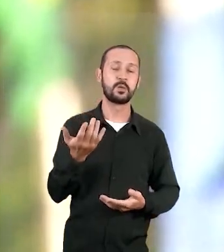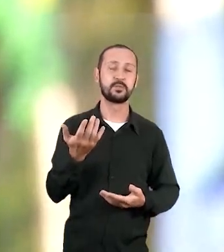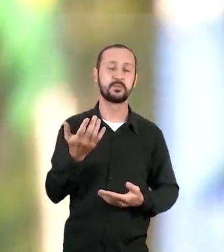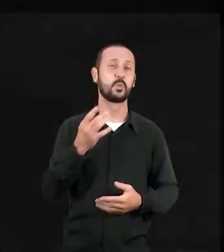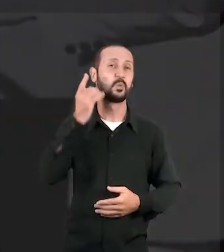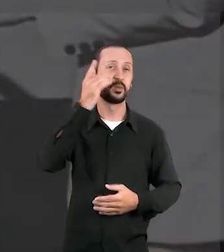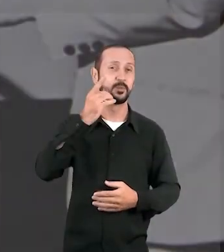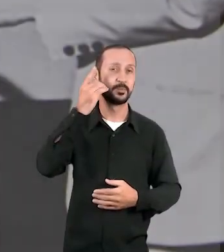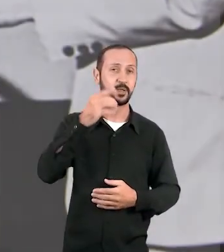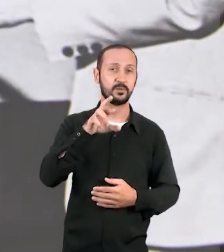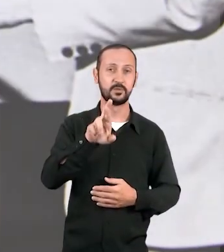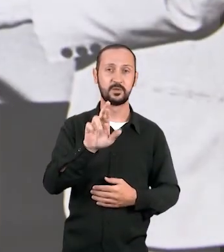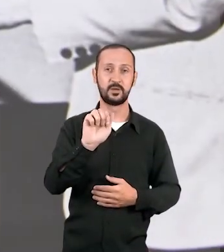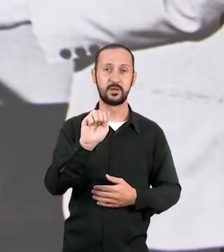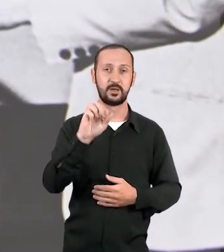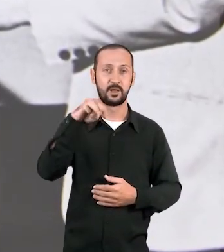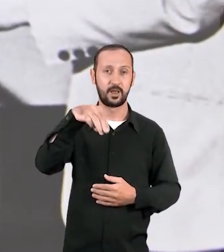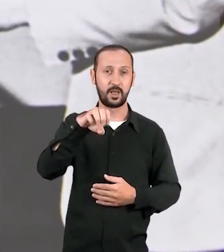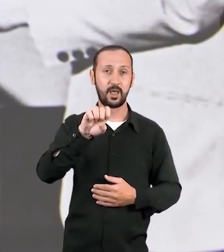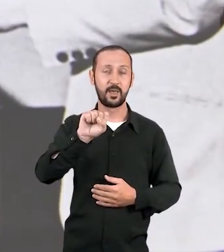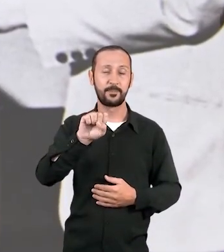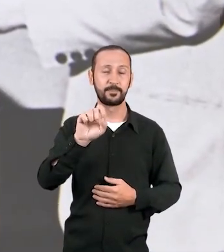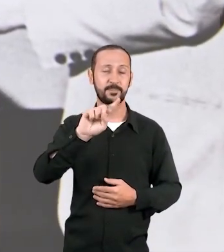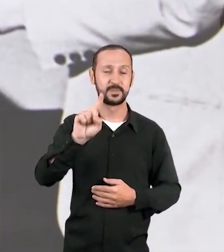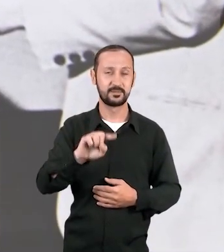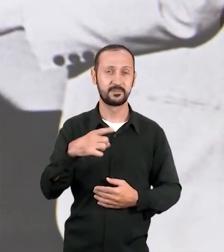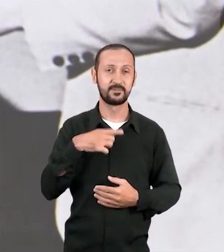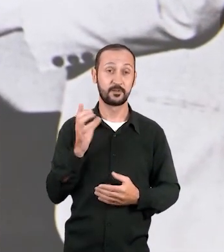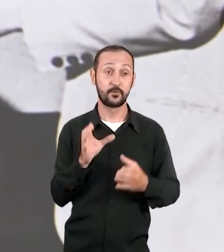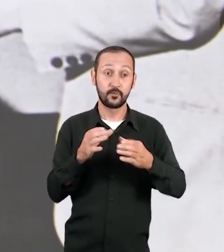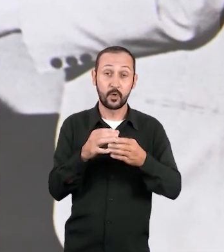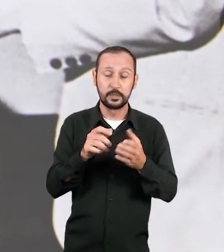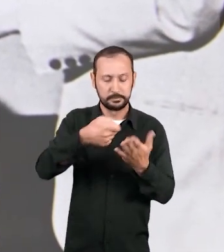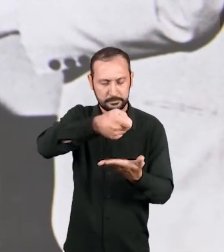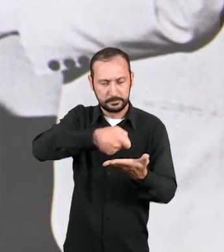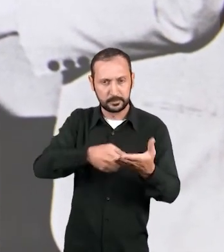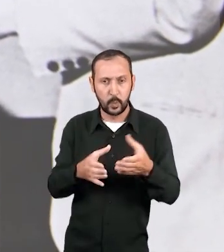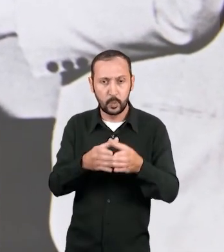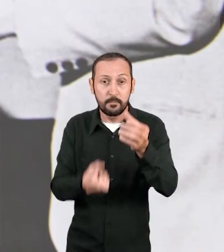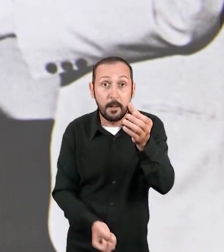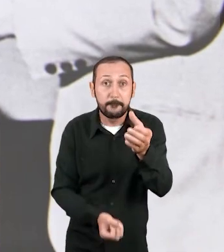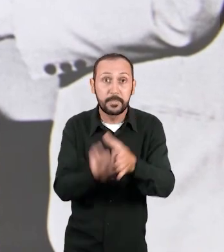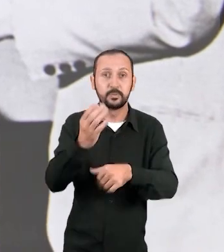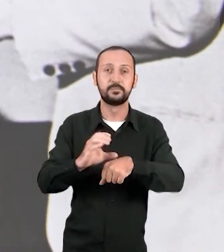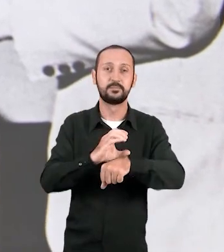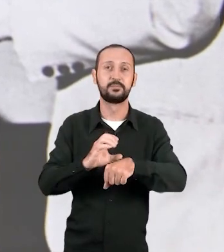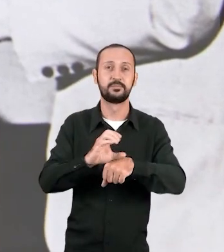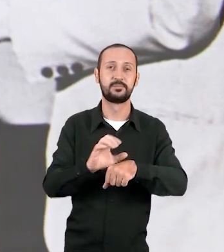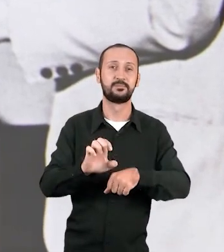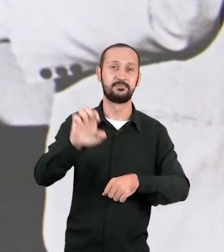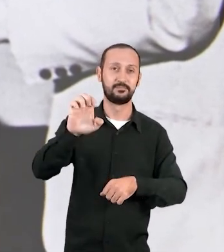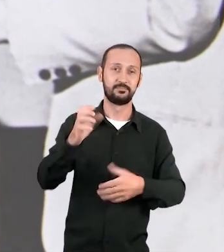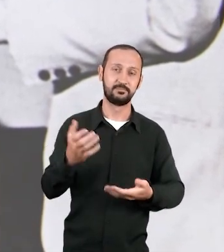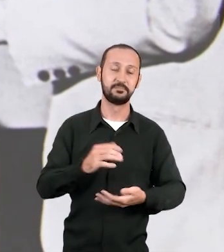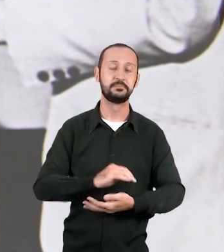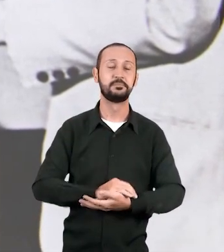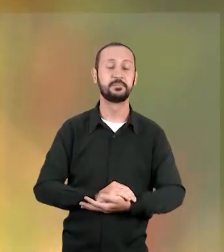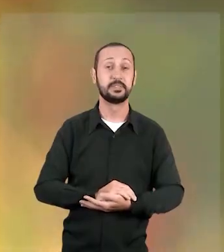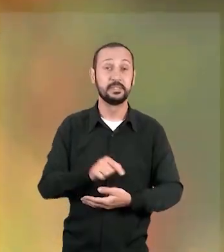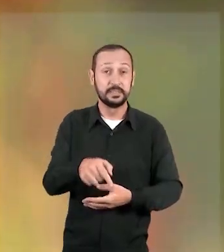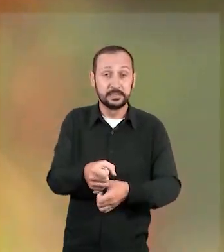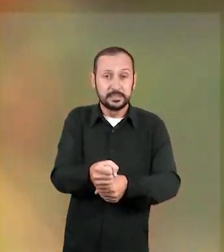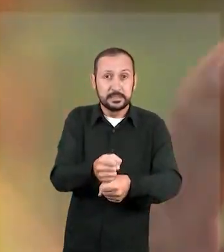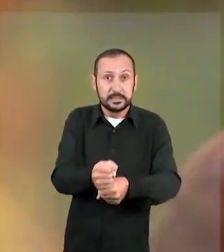Ramos Tebet, que foi o relator da comissão de elaboração da Constituinte. Este ano